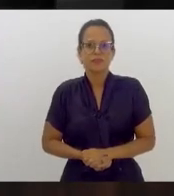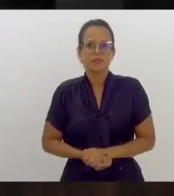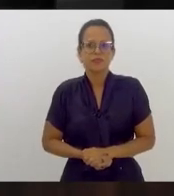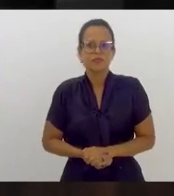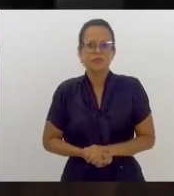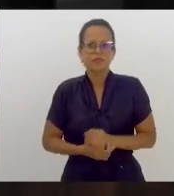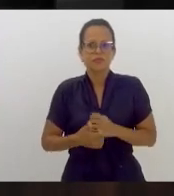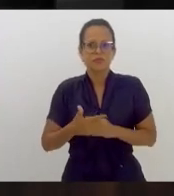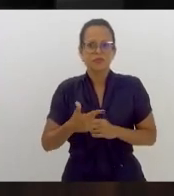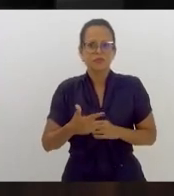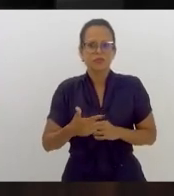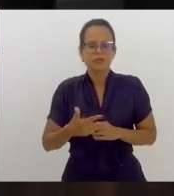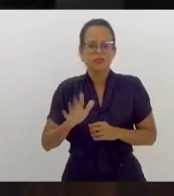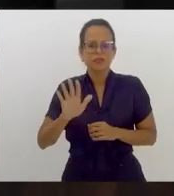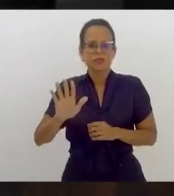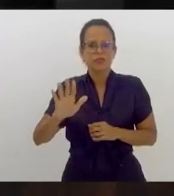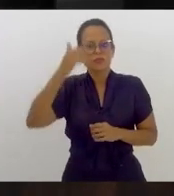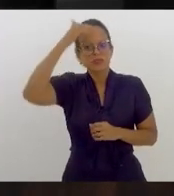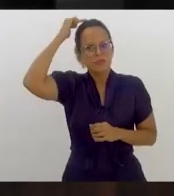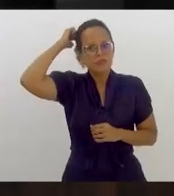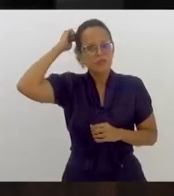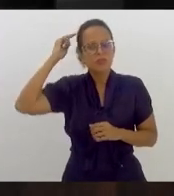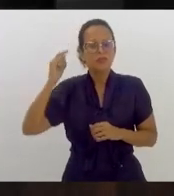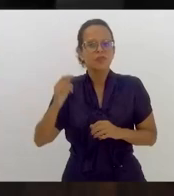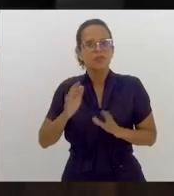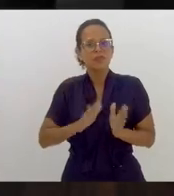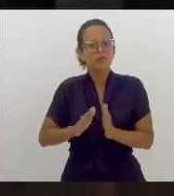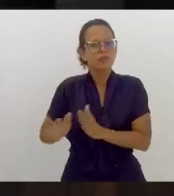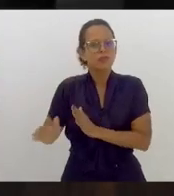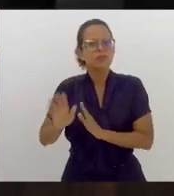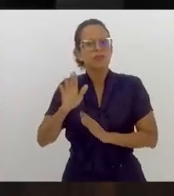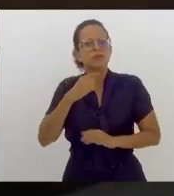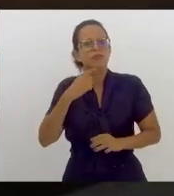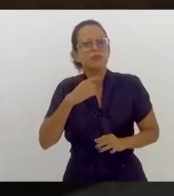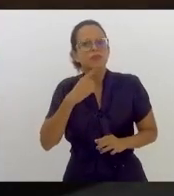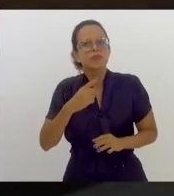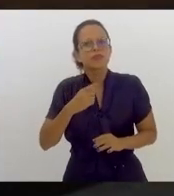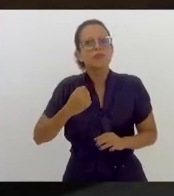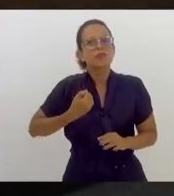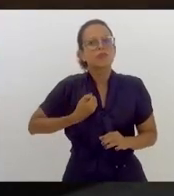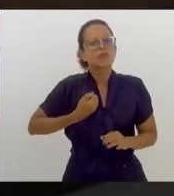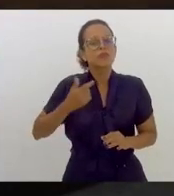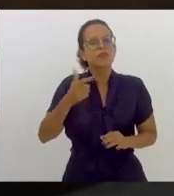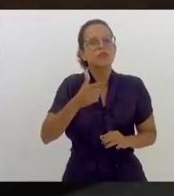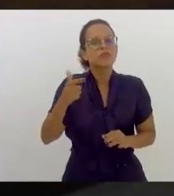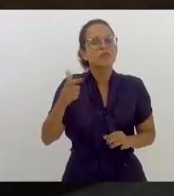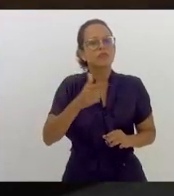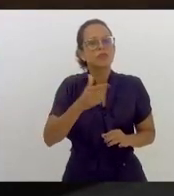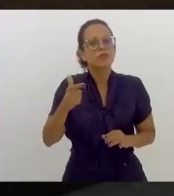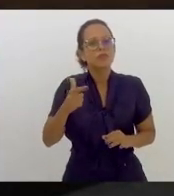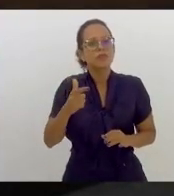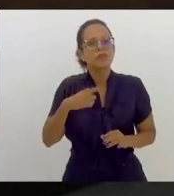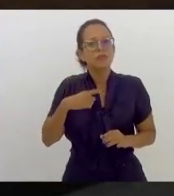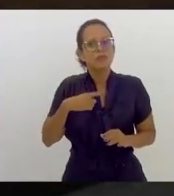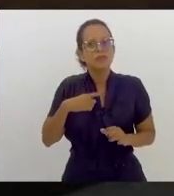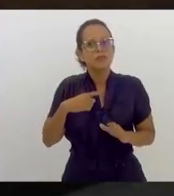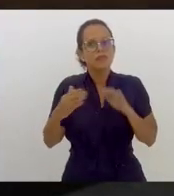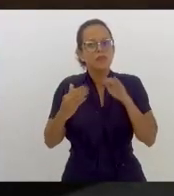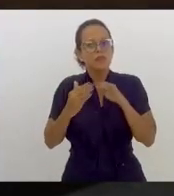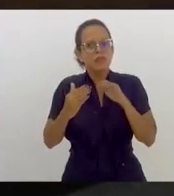25º da... Presidente, pela ordem. Perdão. Só uma dúvida. O 22 teve acordo pela